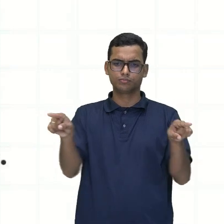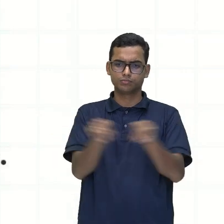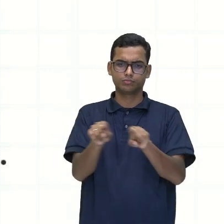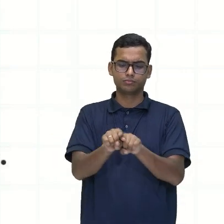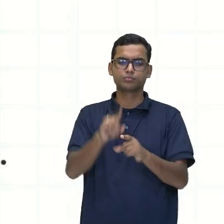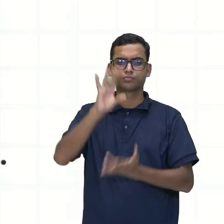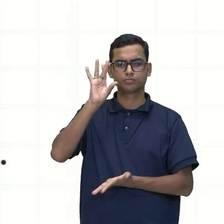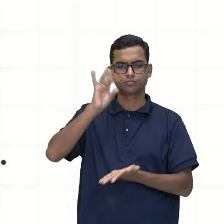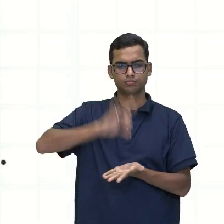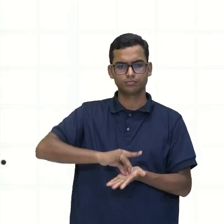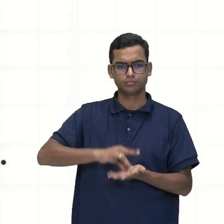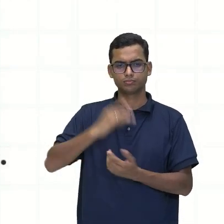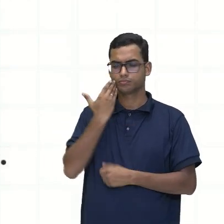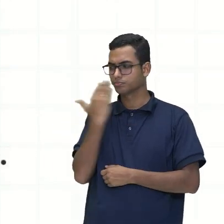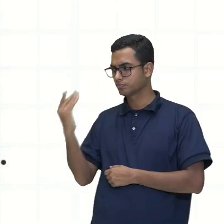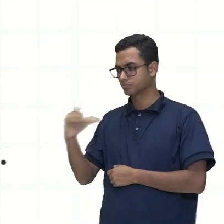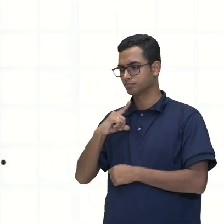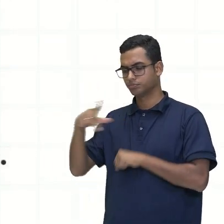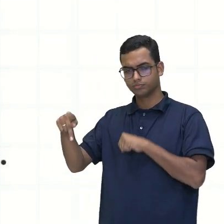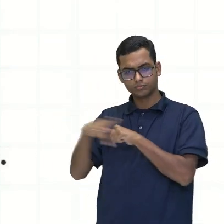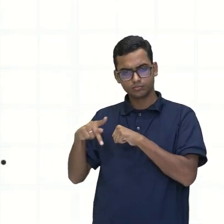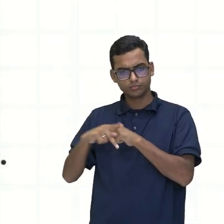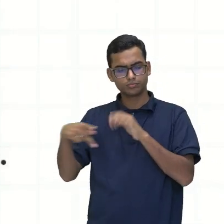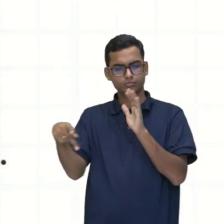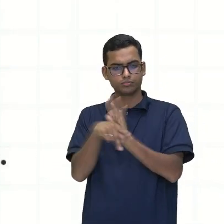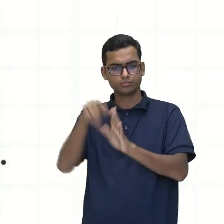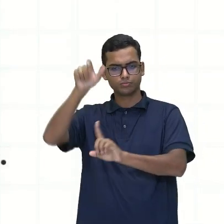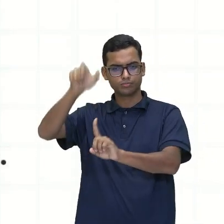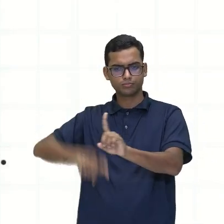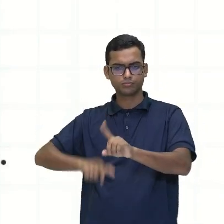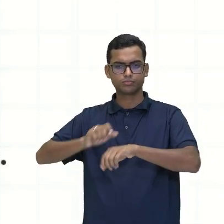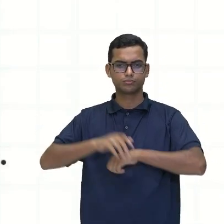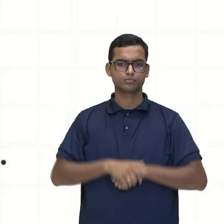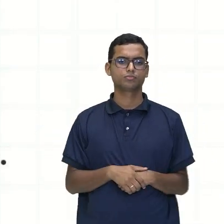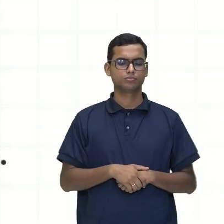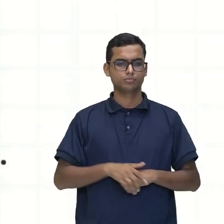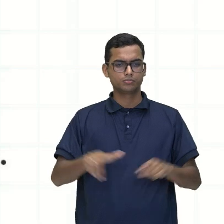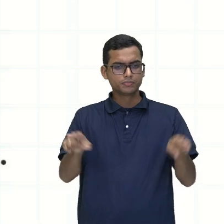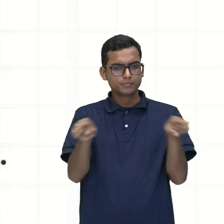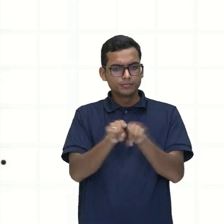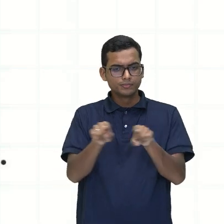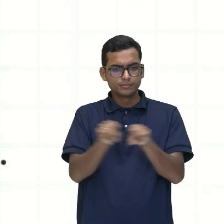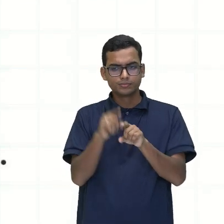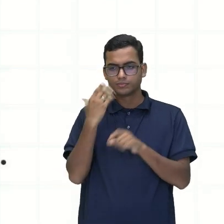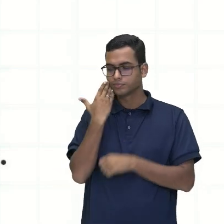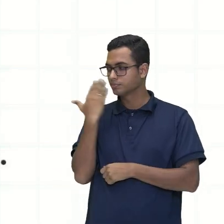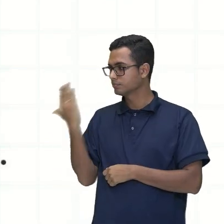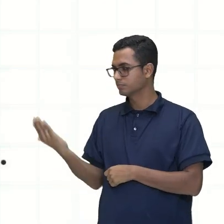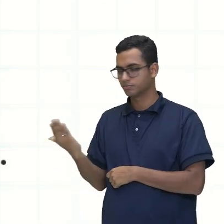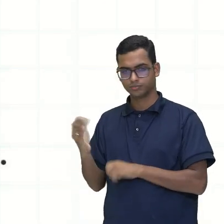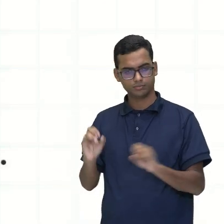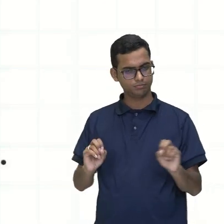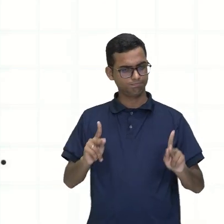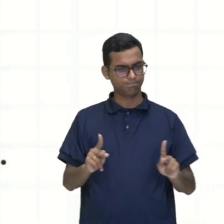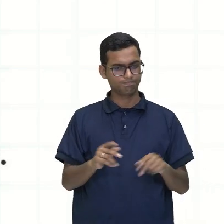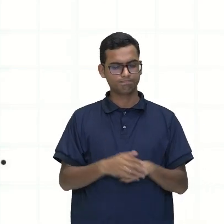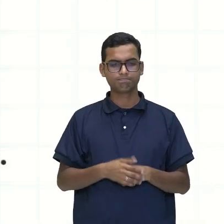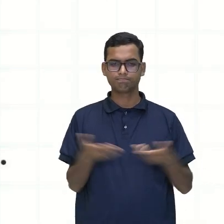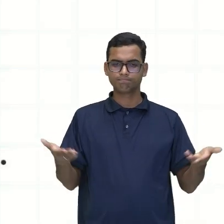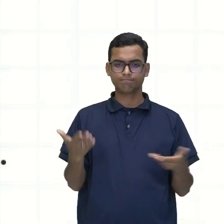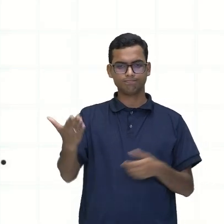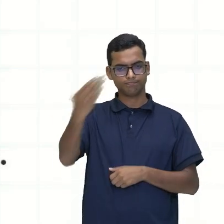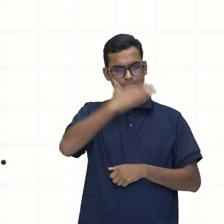aqui eu já tenho um pronome com função de sujeito. E esse tem função de objeto, ok? Let's